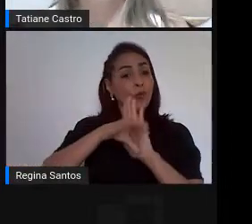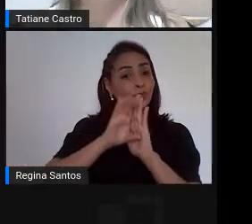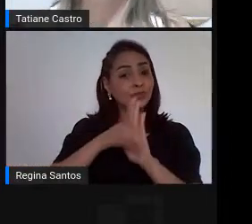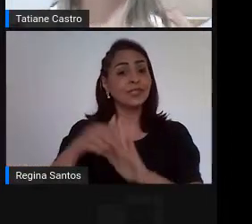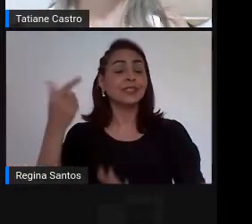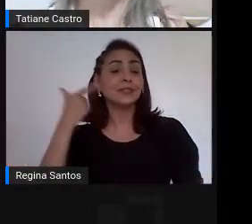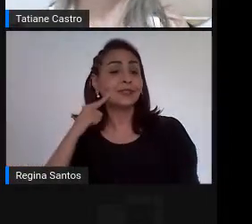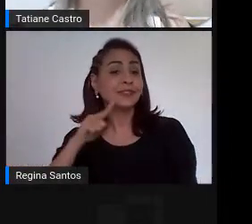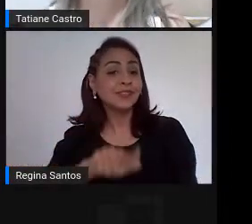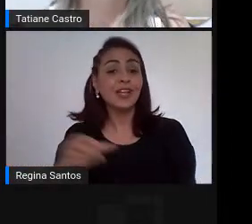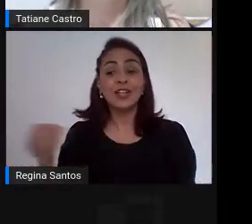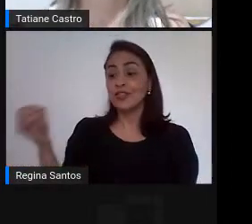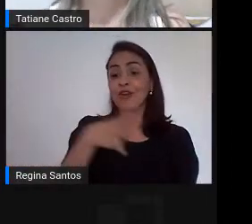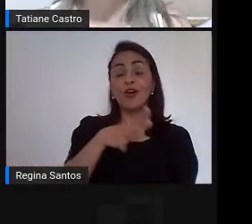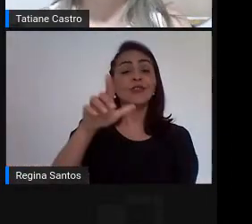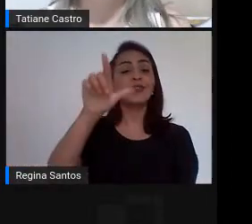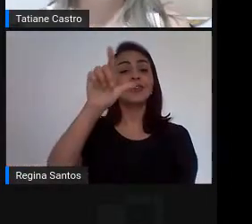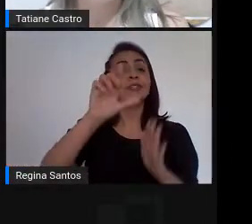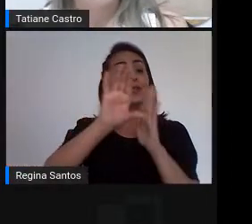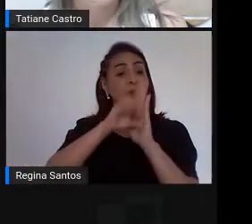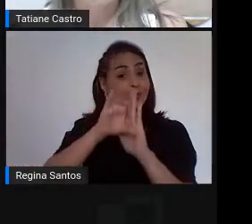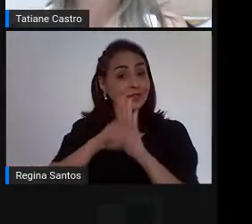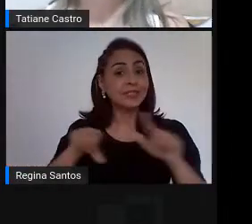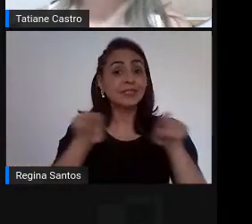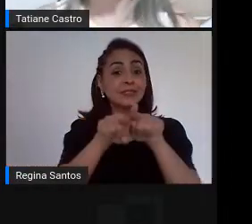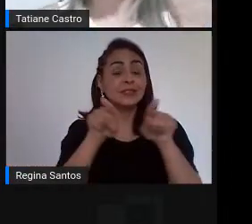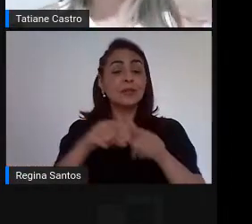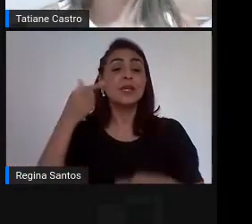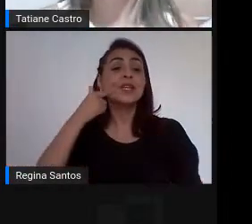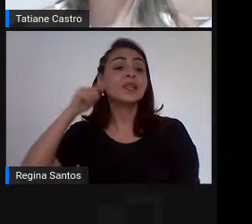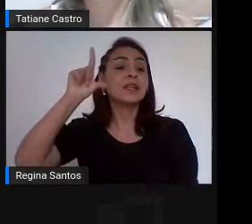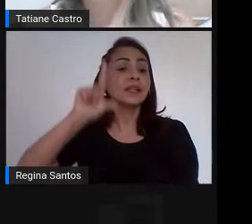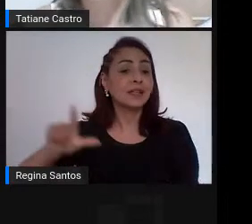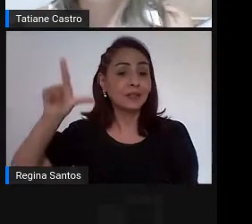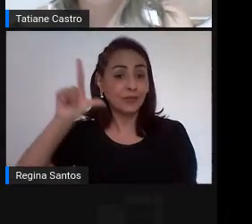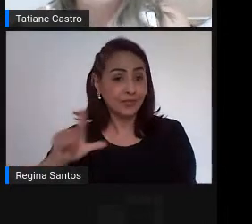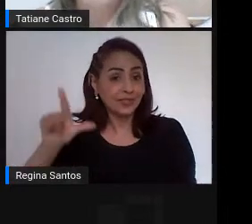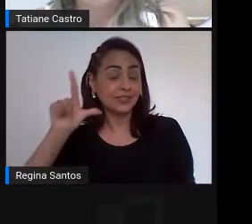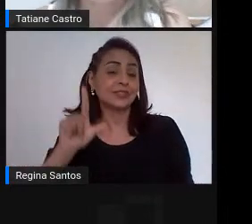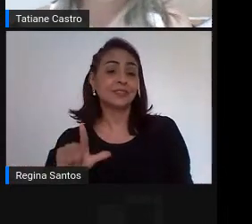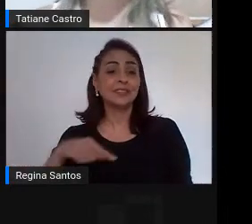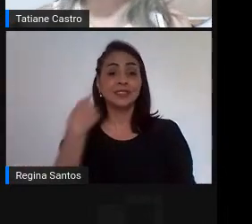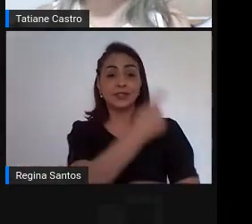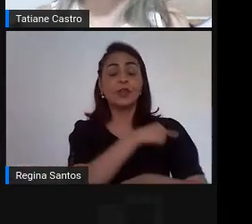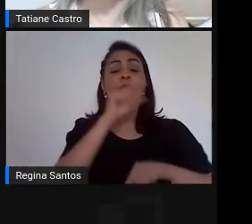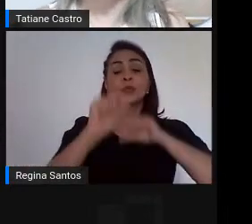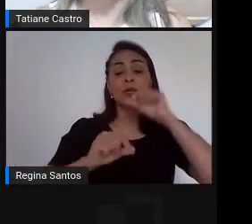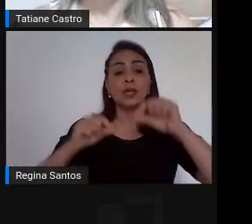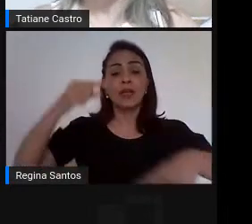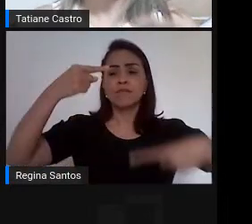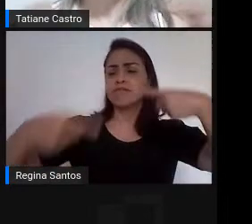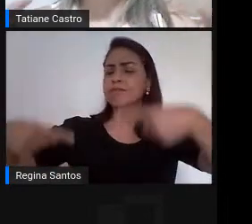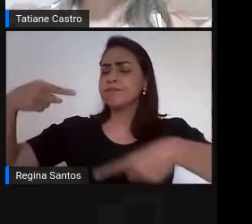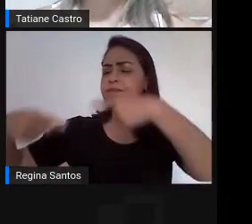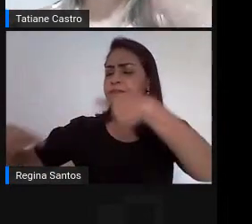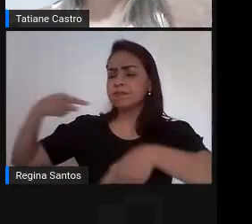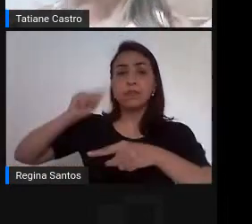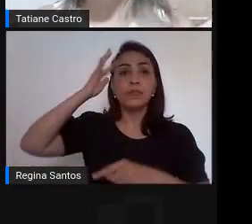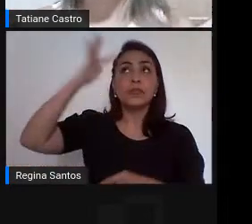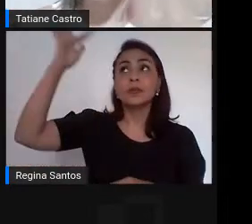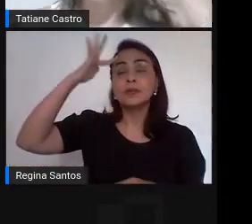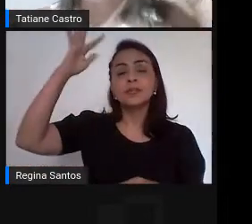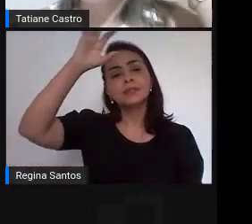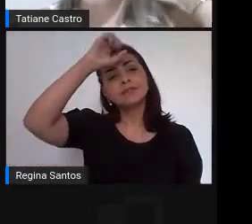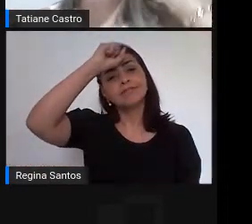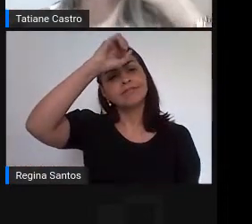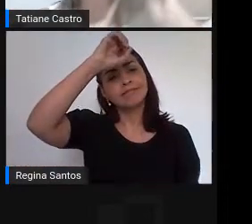concepção de linguagem numa perspectiva interacionista, nós estamos discutindo teorias de aprendizagem, então nós temos toda